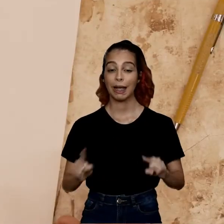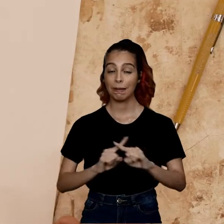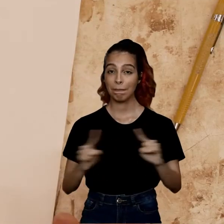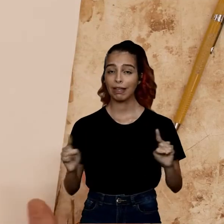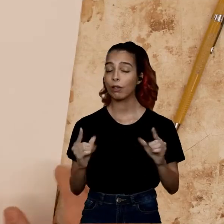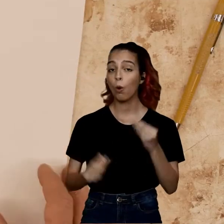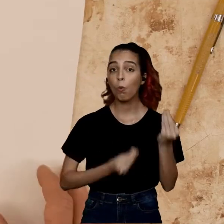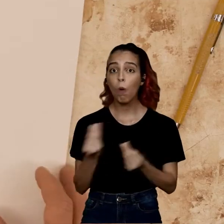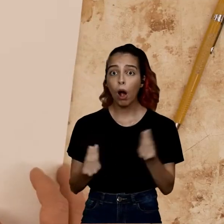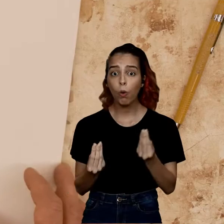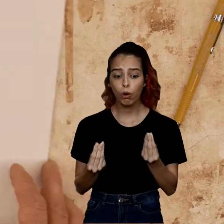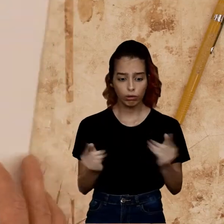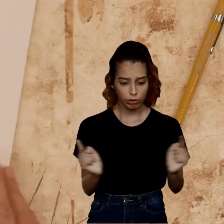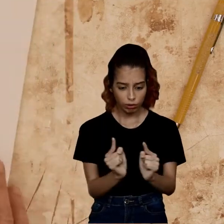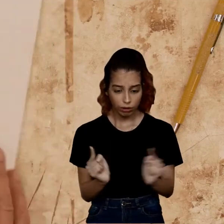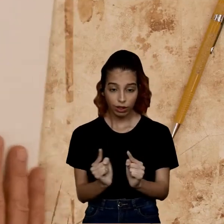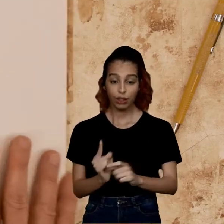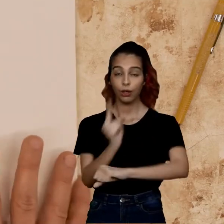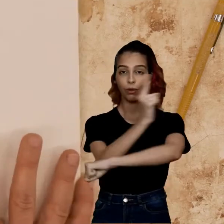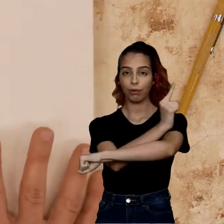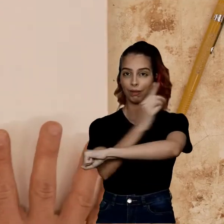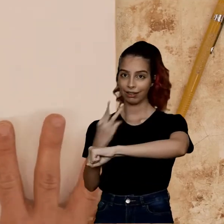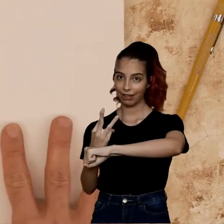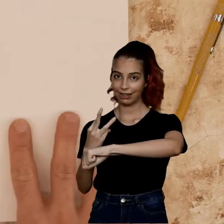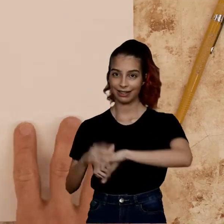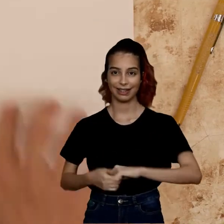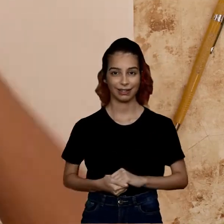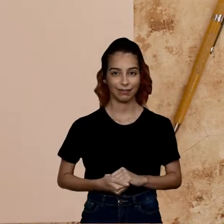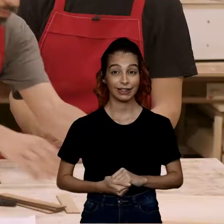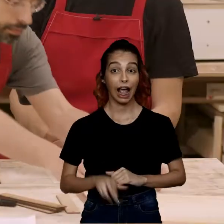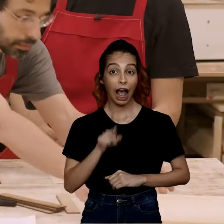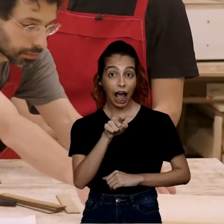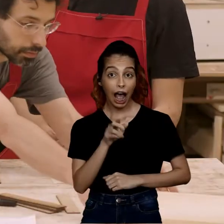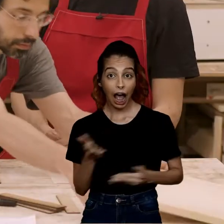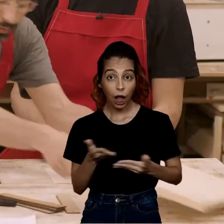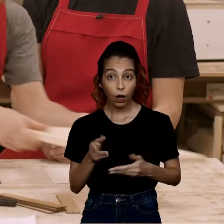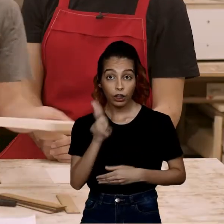utilizar é 1 para 3. Por quê? Porque o material